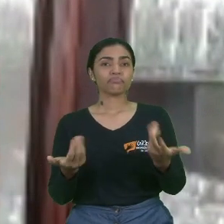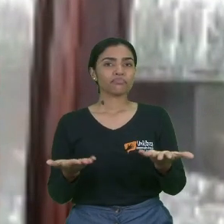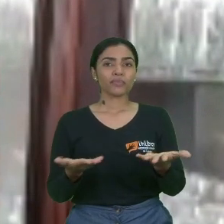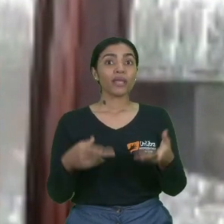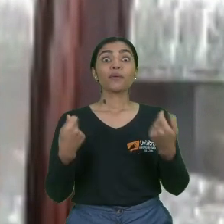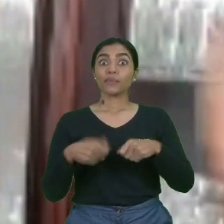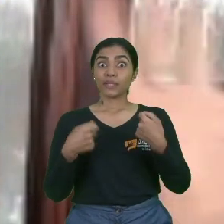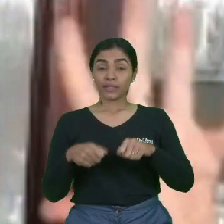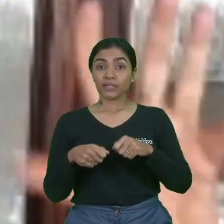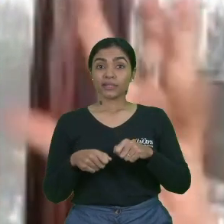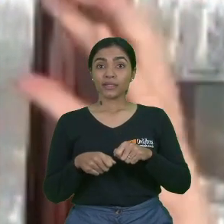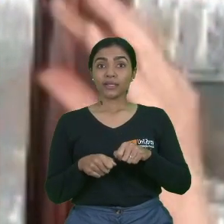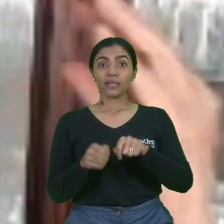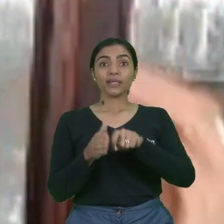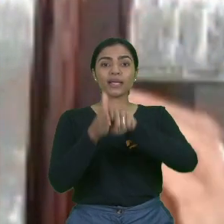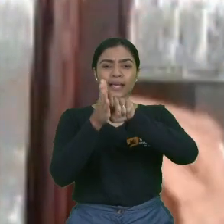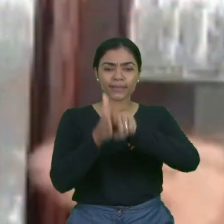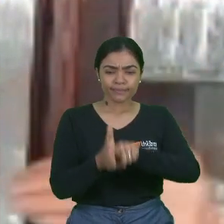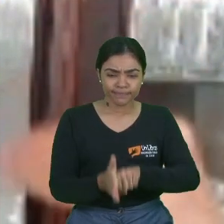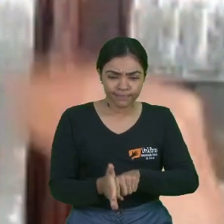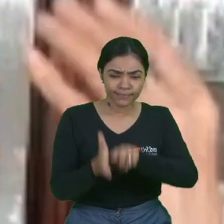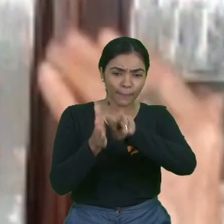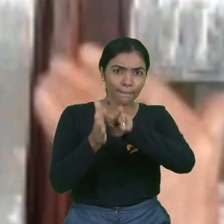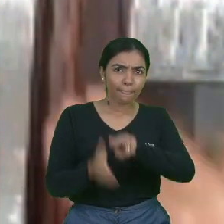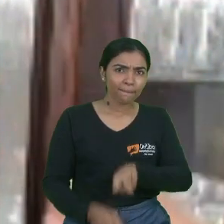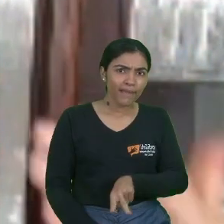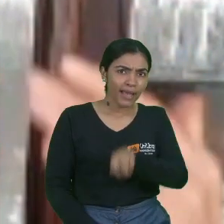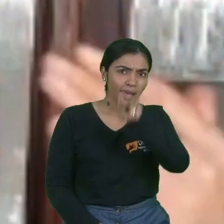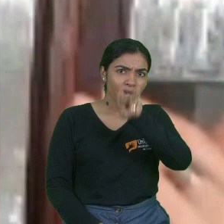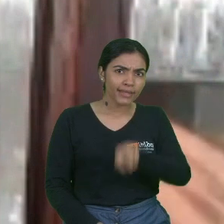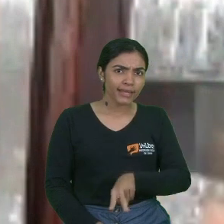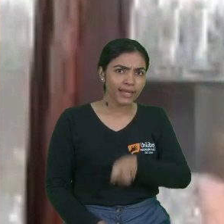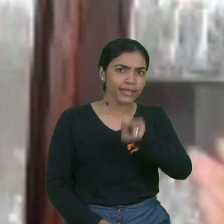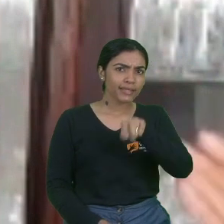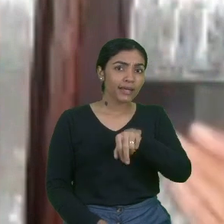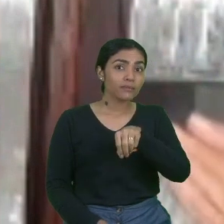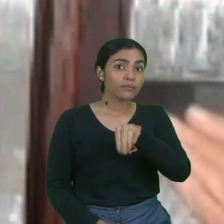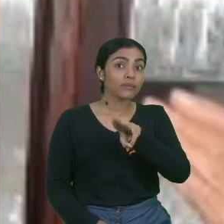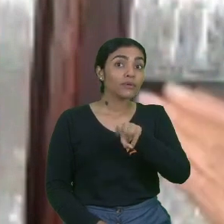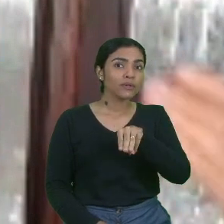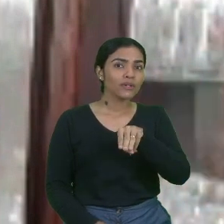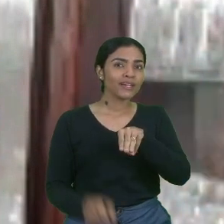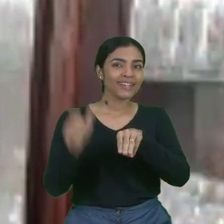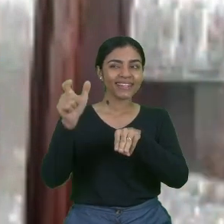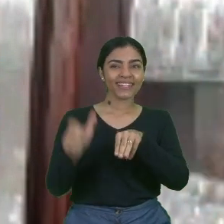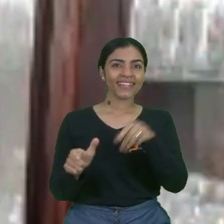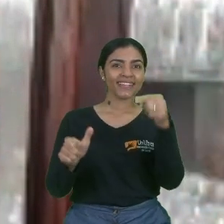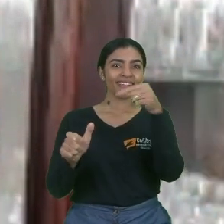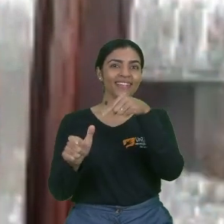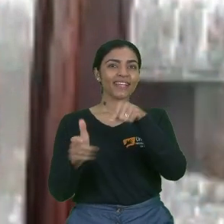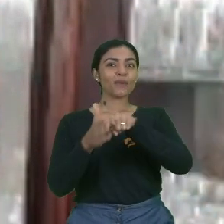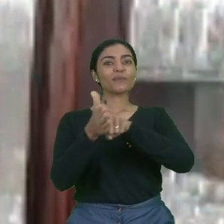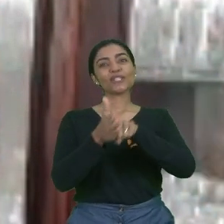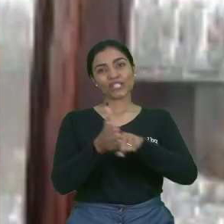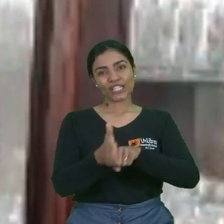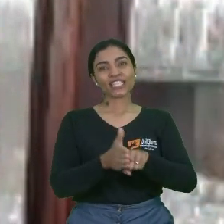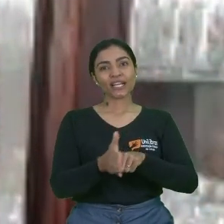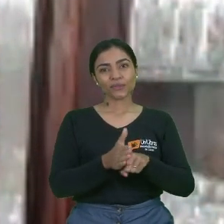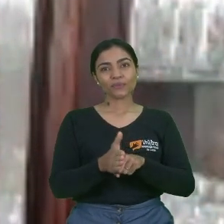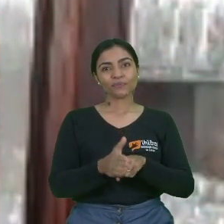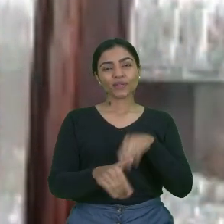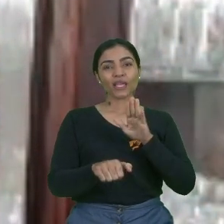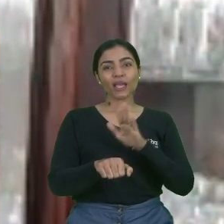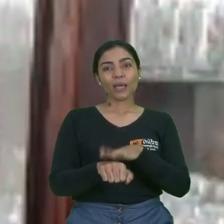potencializar porque pelo pesquisador pesquisador Mineiro mais importante instrumento da pesquisa é